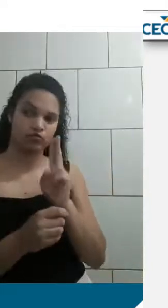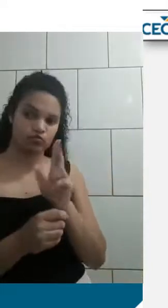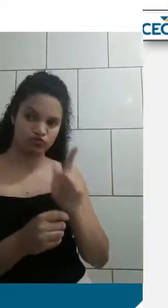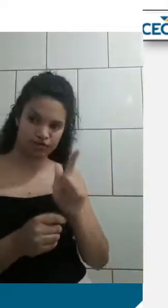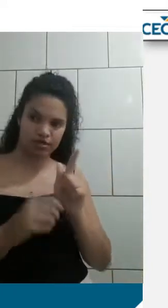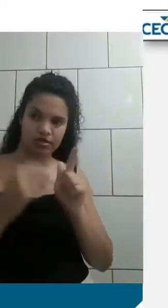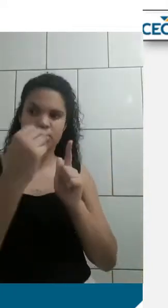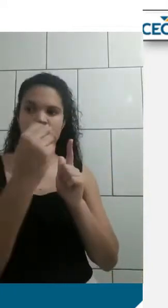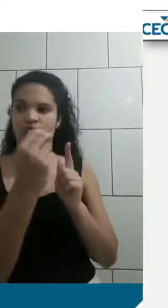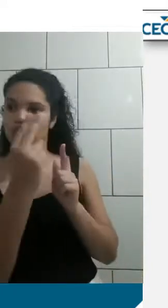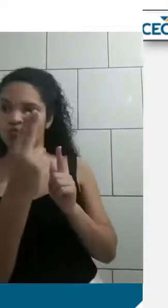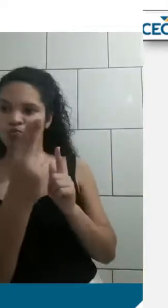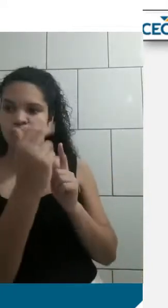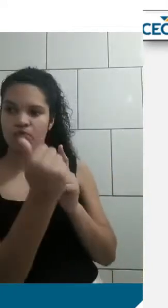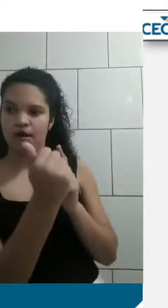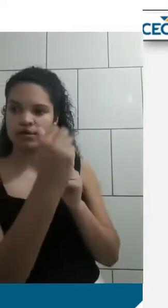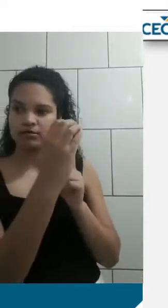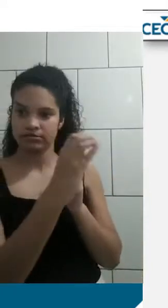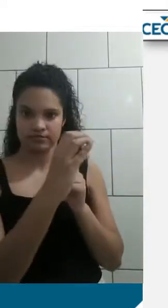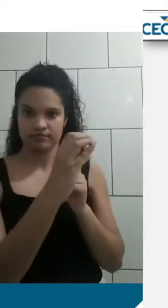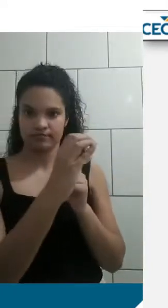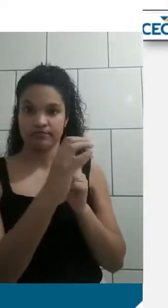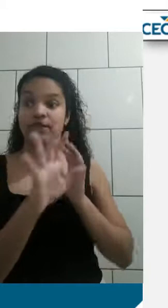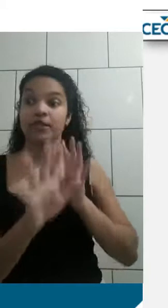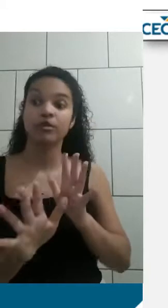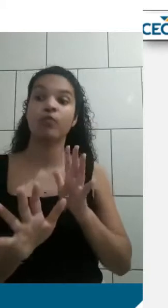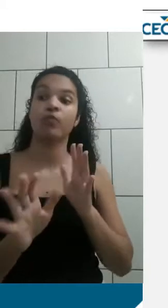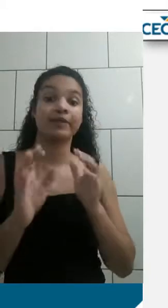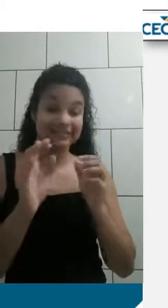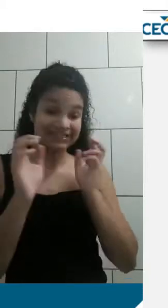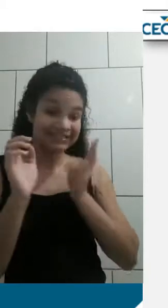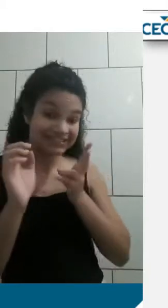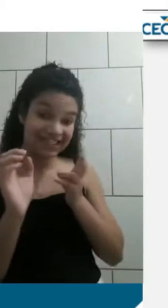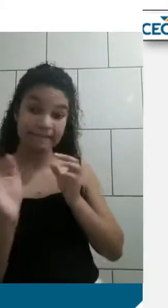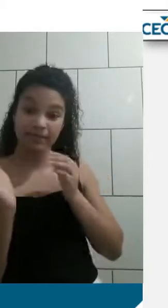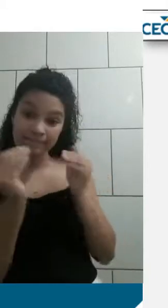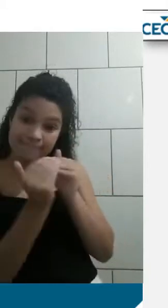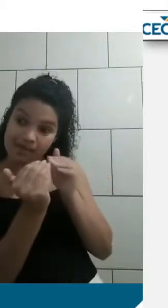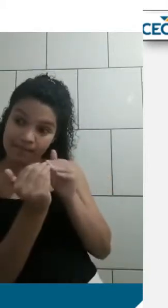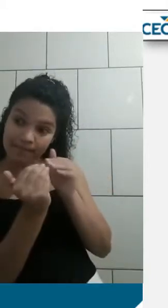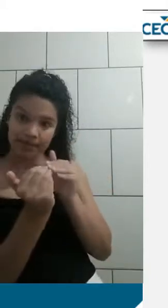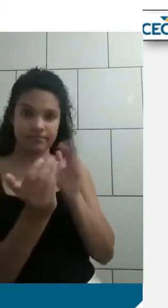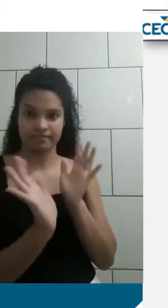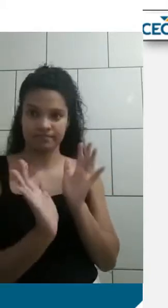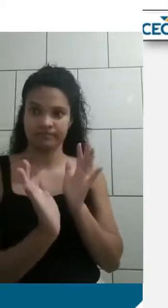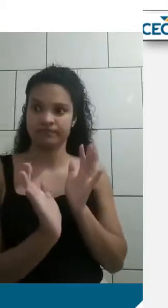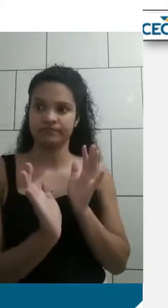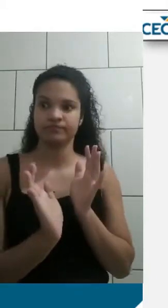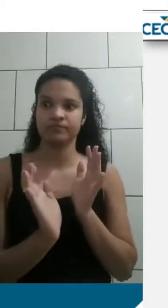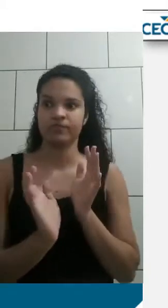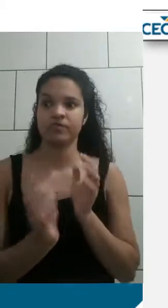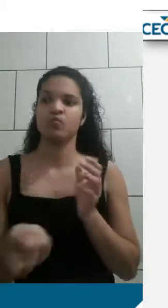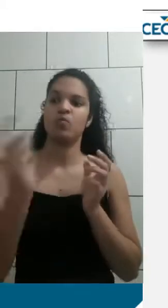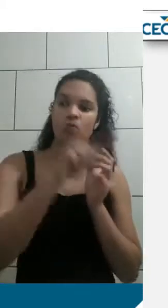transportador vai trazer o aminoácido correspondente ao códon GGA, que no caso